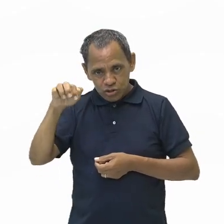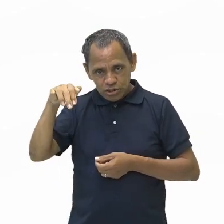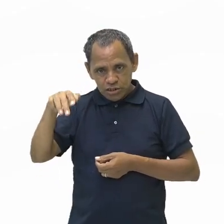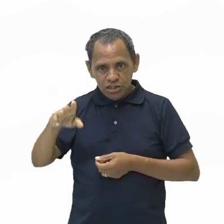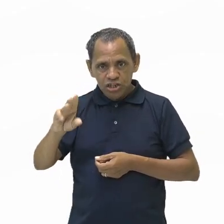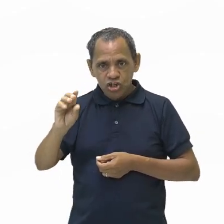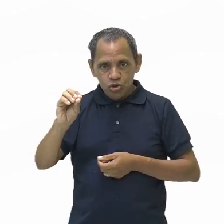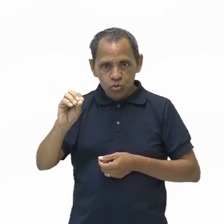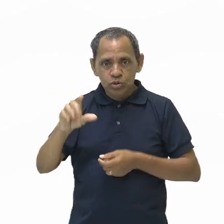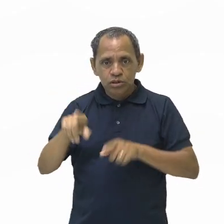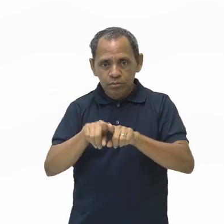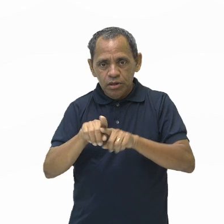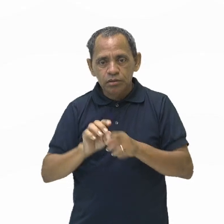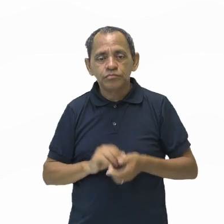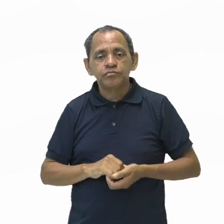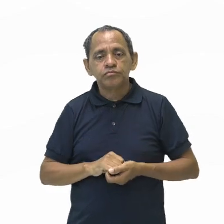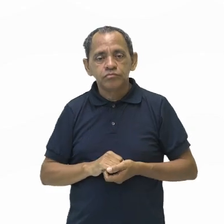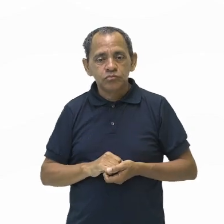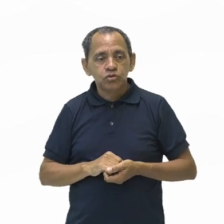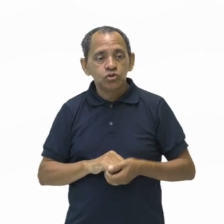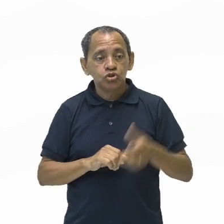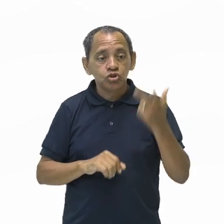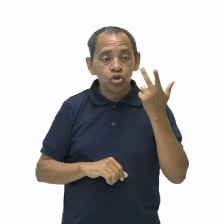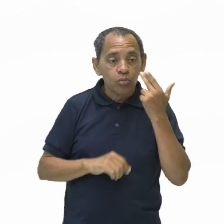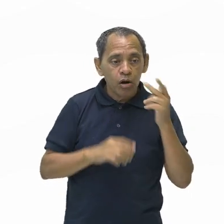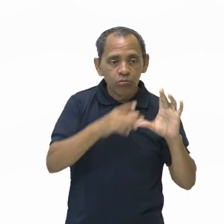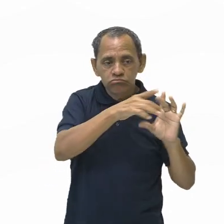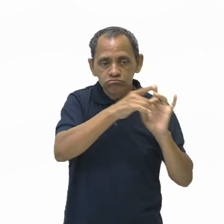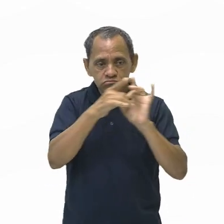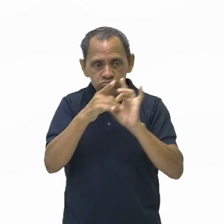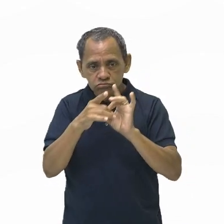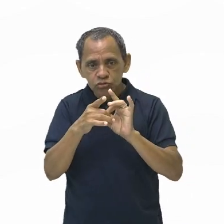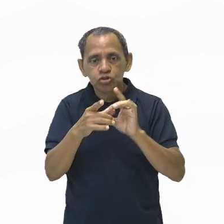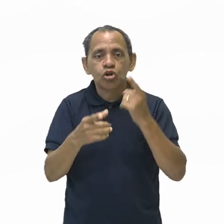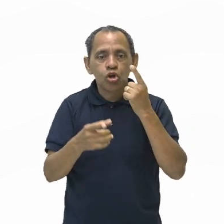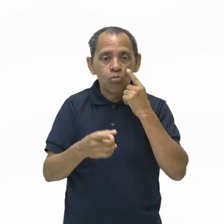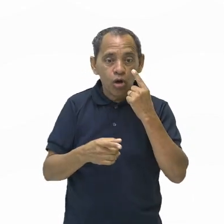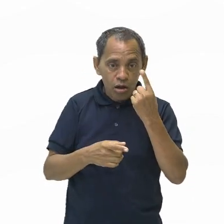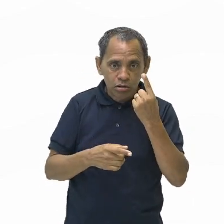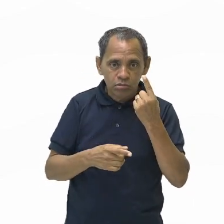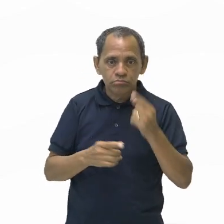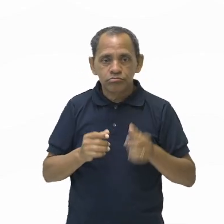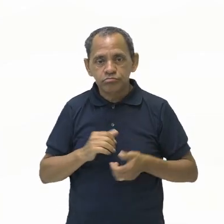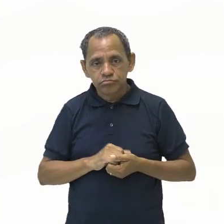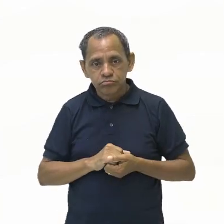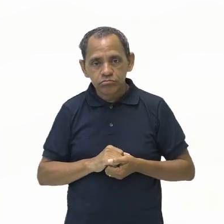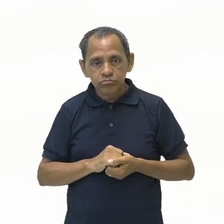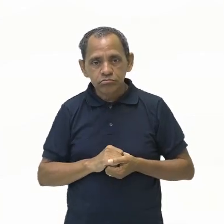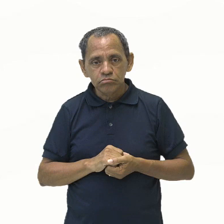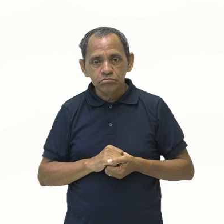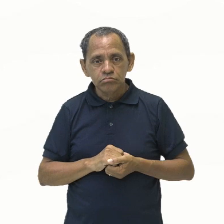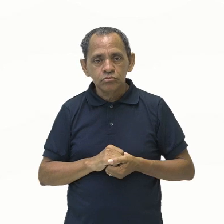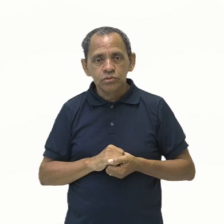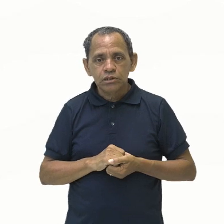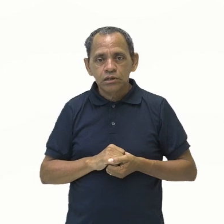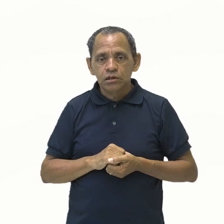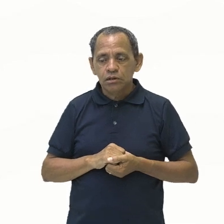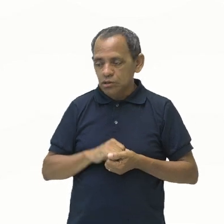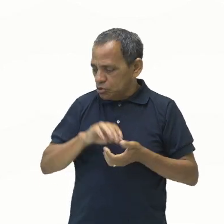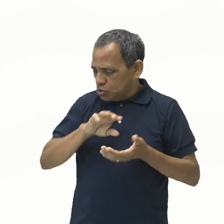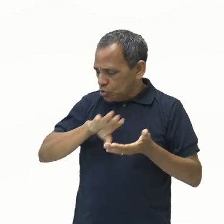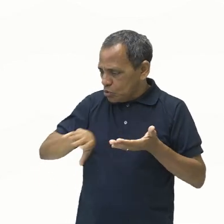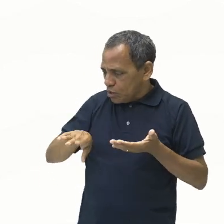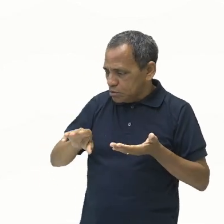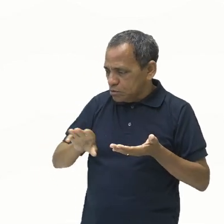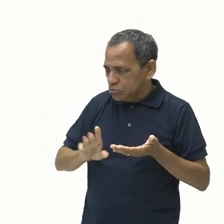disposição dos átomos. Cadeia normal é quando a gente destaca a cadeia principal e não sobrou nenhum